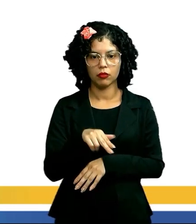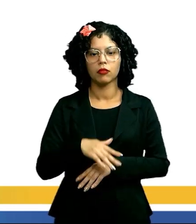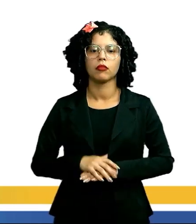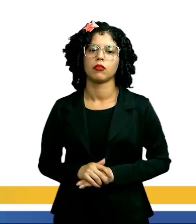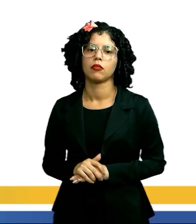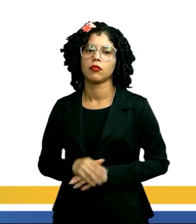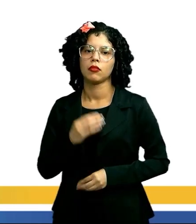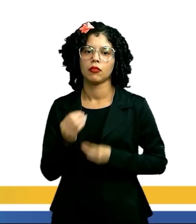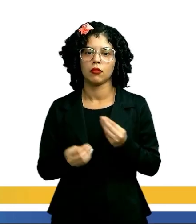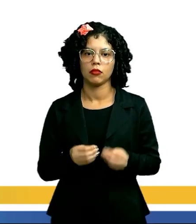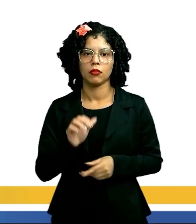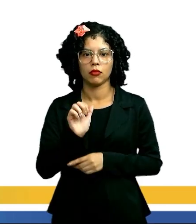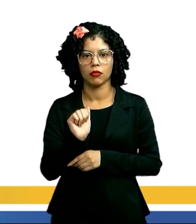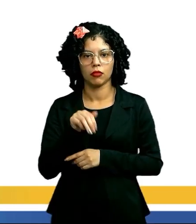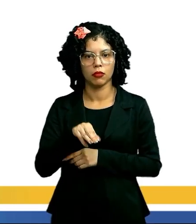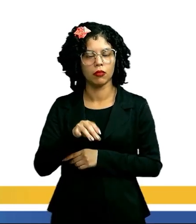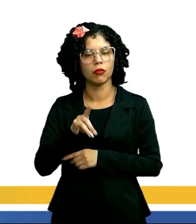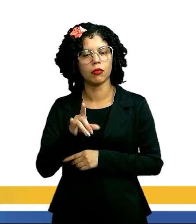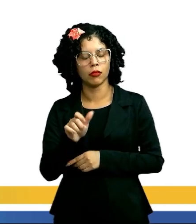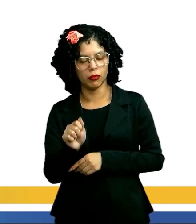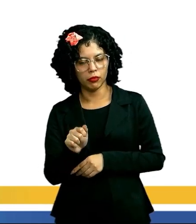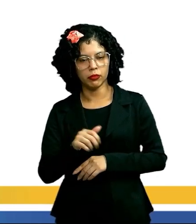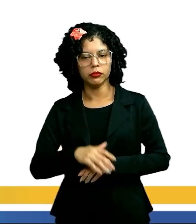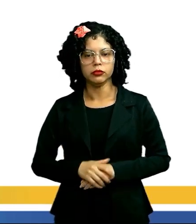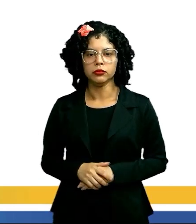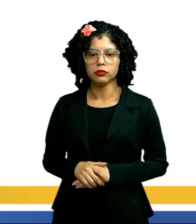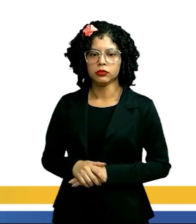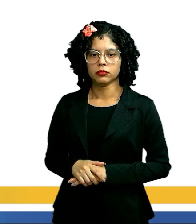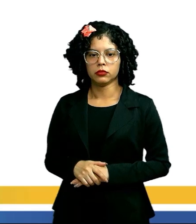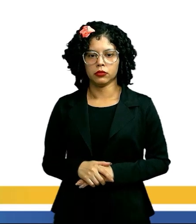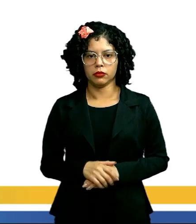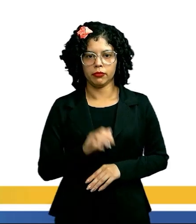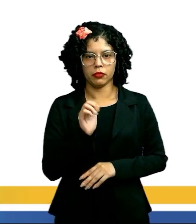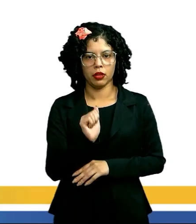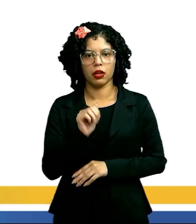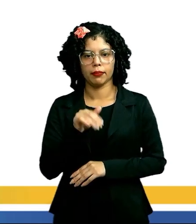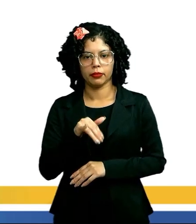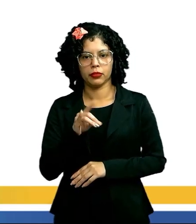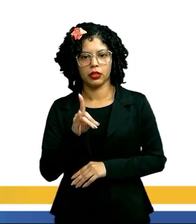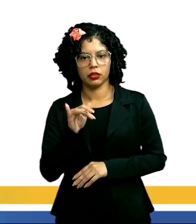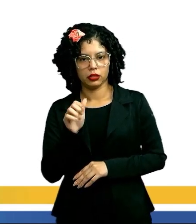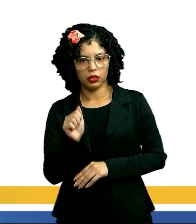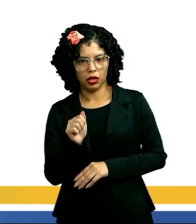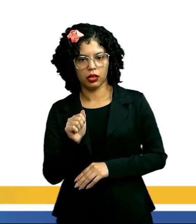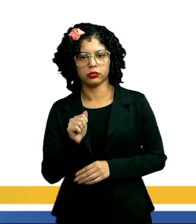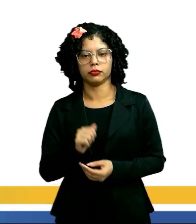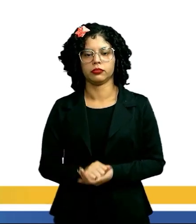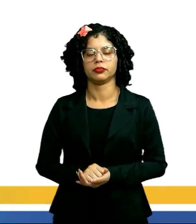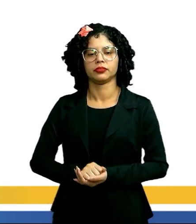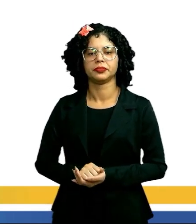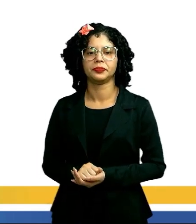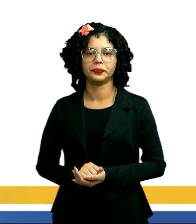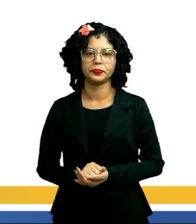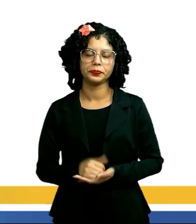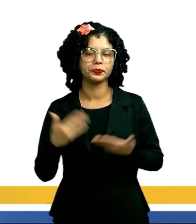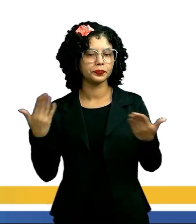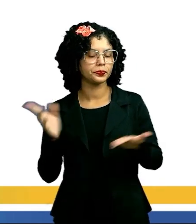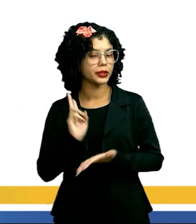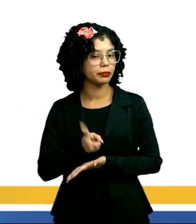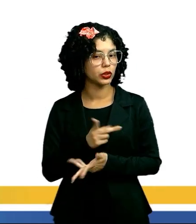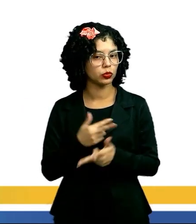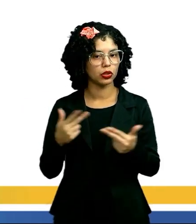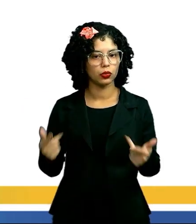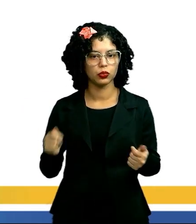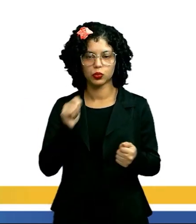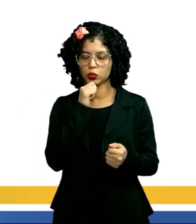an. Como é uma amida, termina então com a terminação ida. Então tem uma propanamida. A mesma coisa